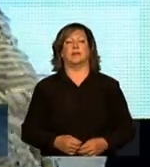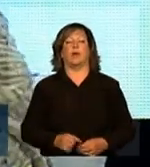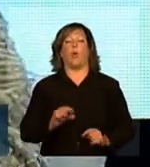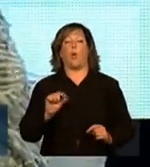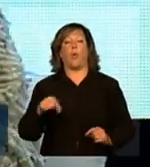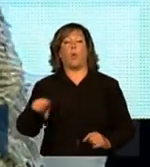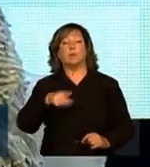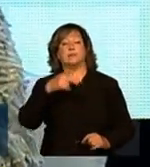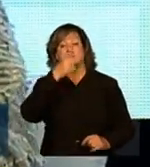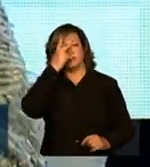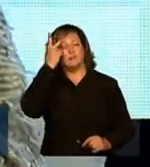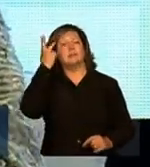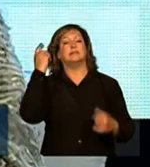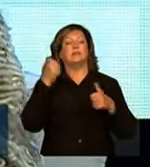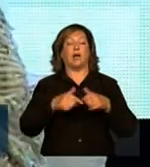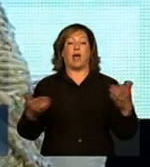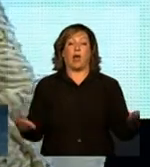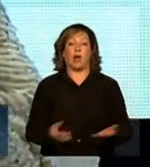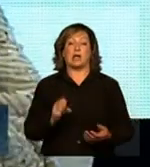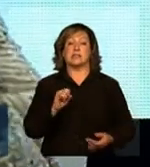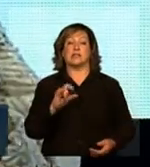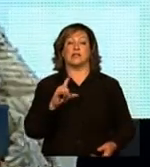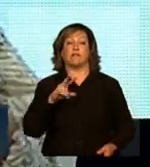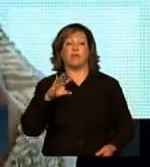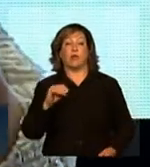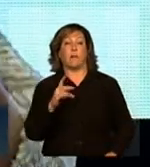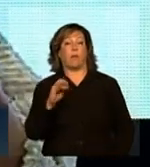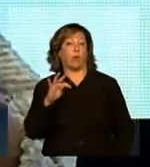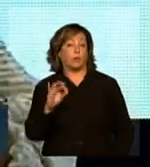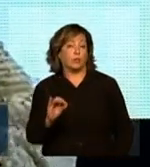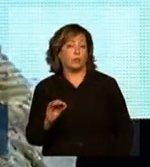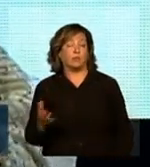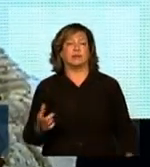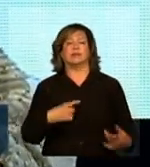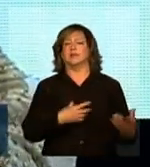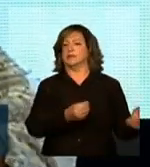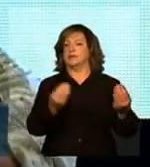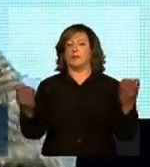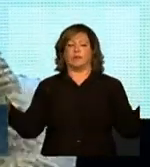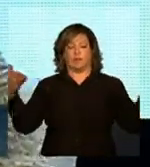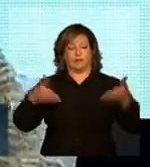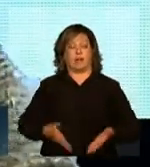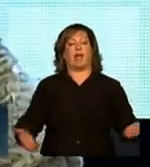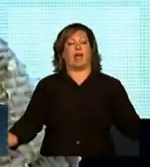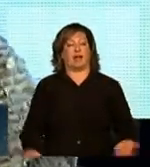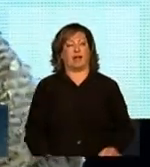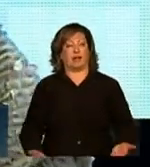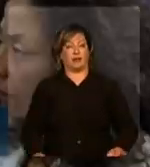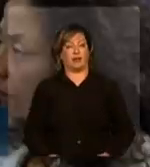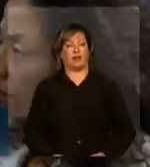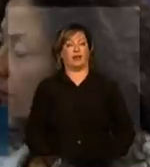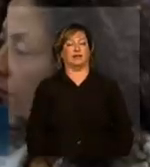agora construindo, o Silvio Porto, os que estão agora construindo essa agenda.